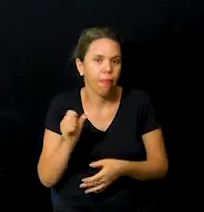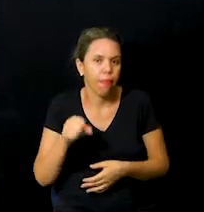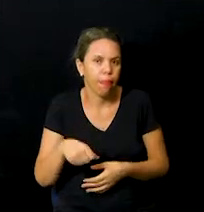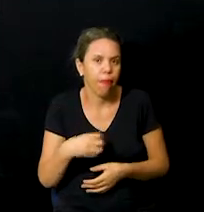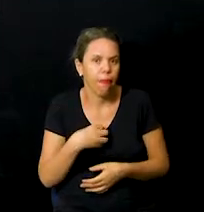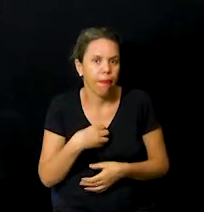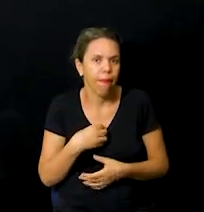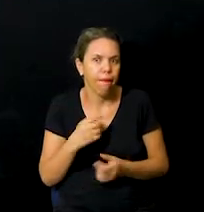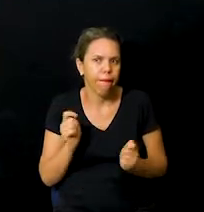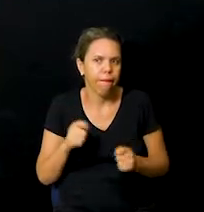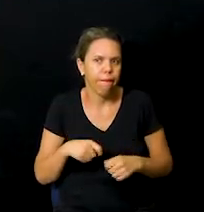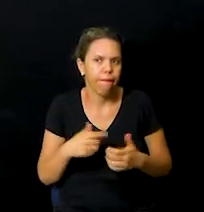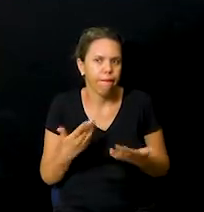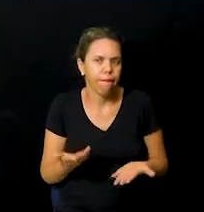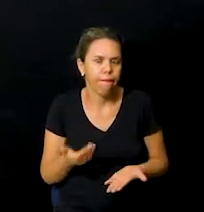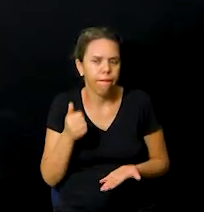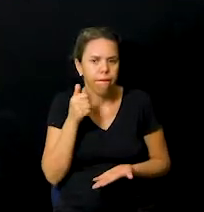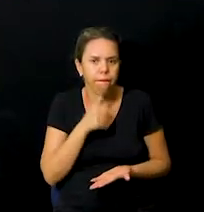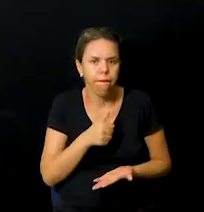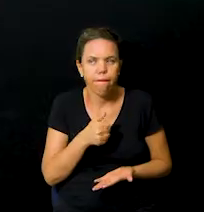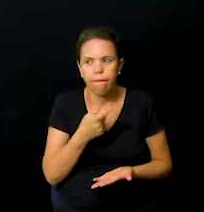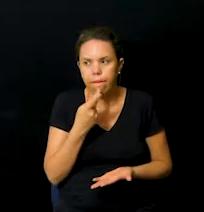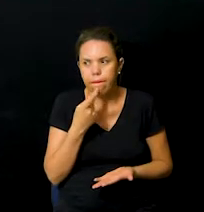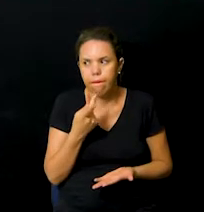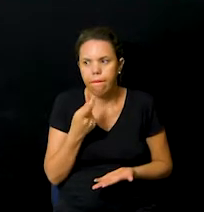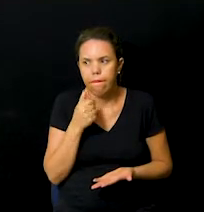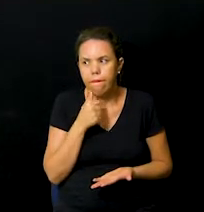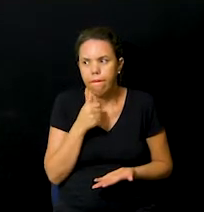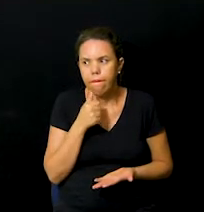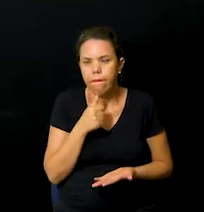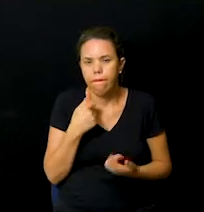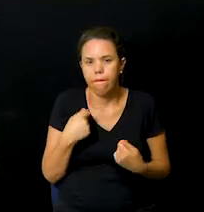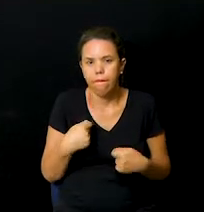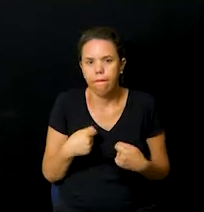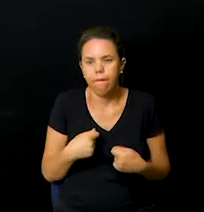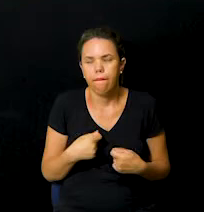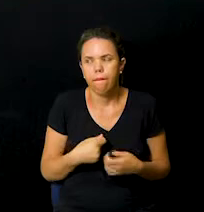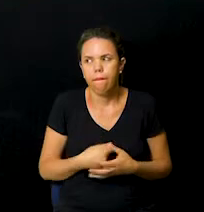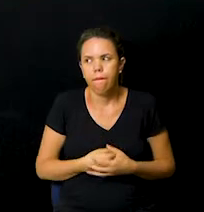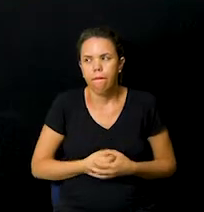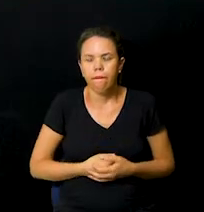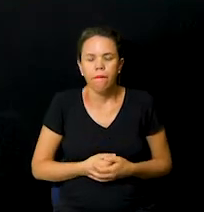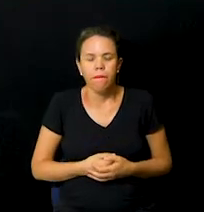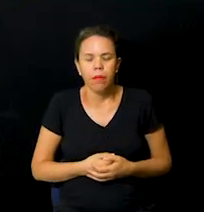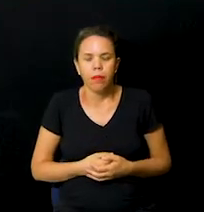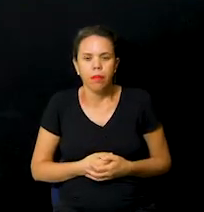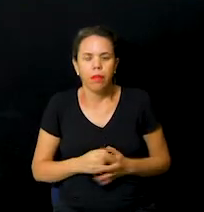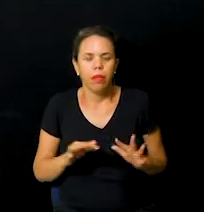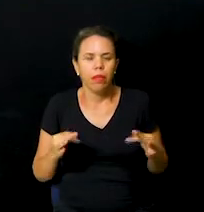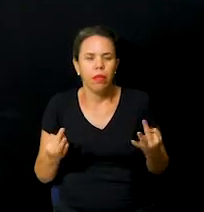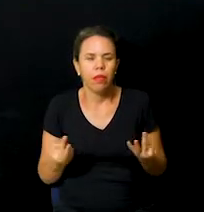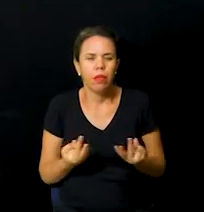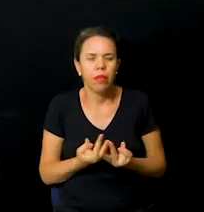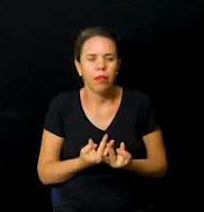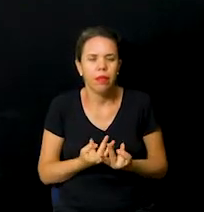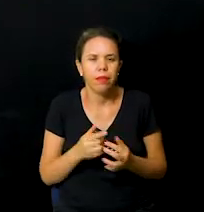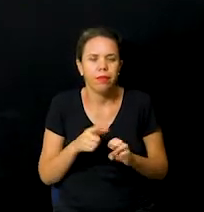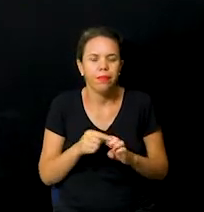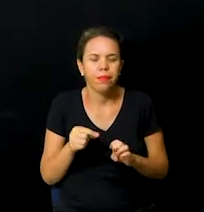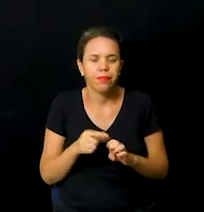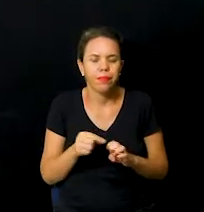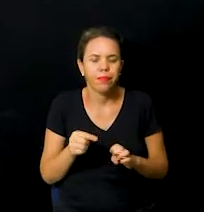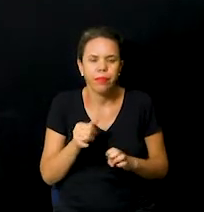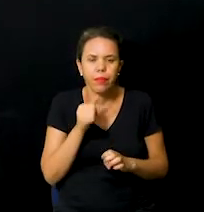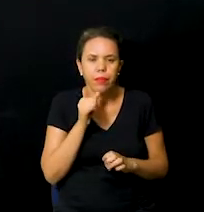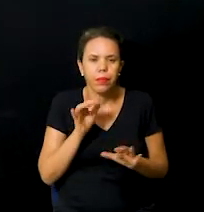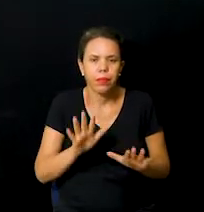eu acredito que sim, está valendo a pena. E essa mulher, a gente falou até dessa mulher que precisa conciliar família